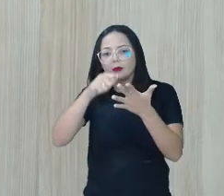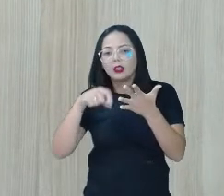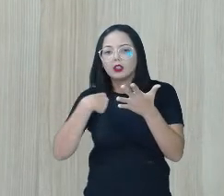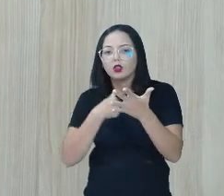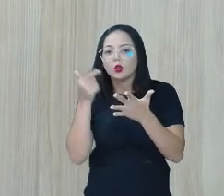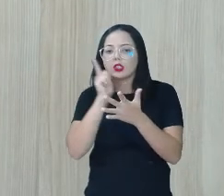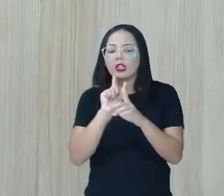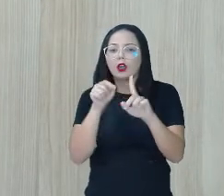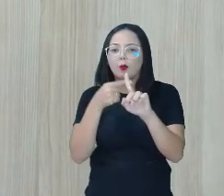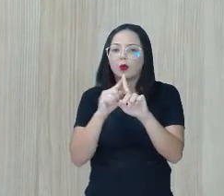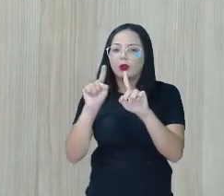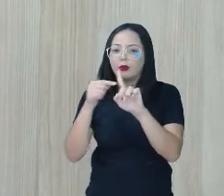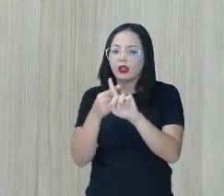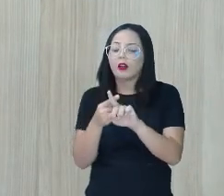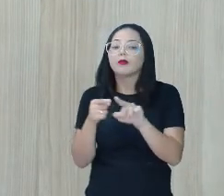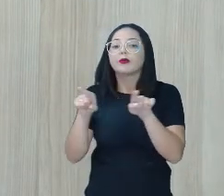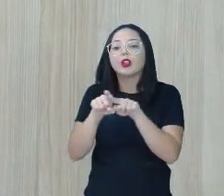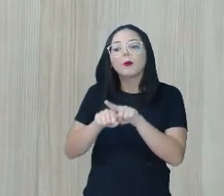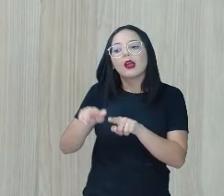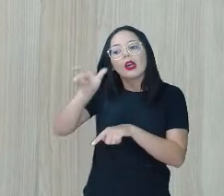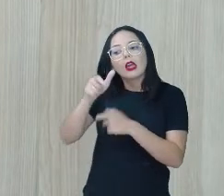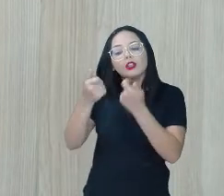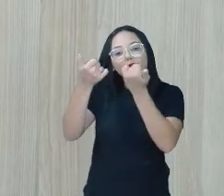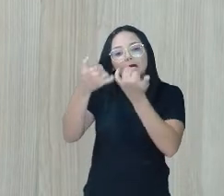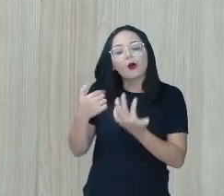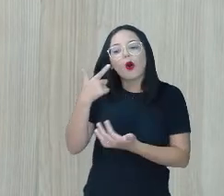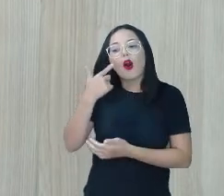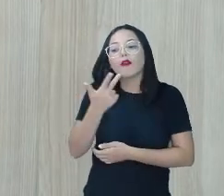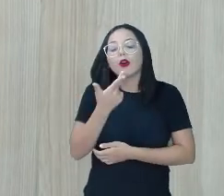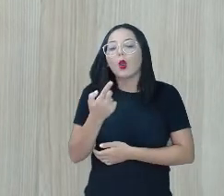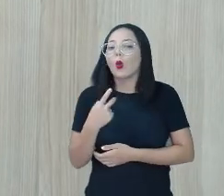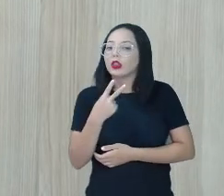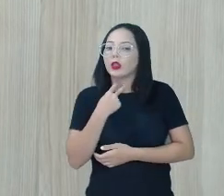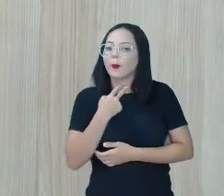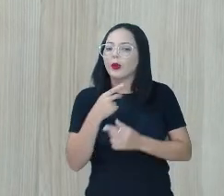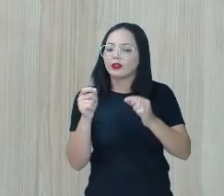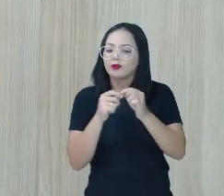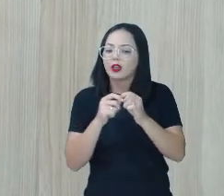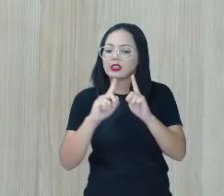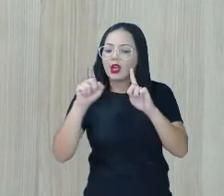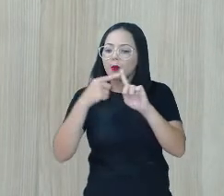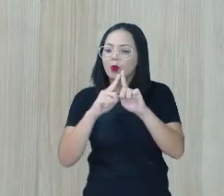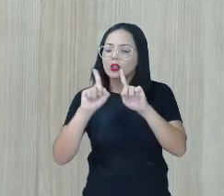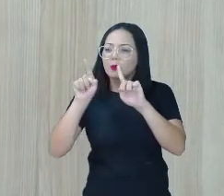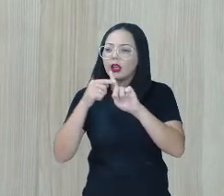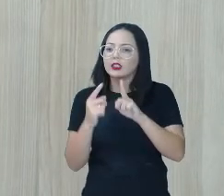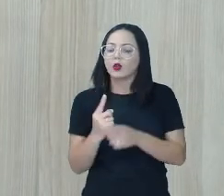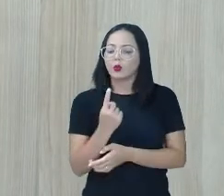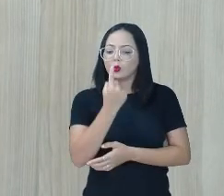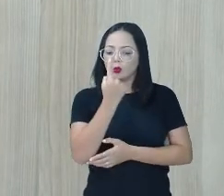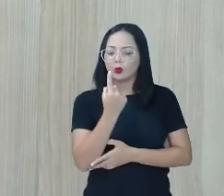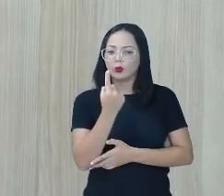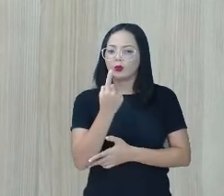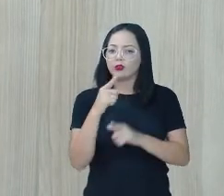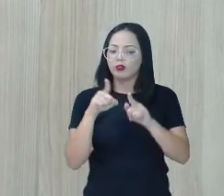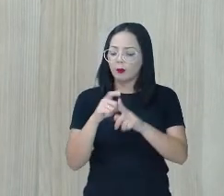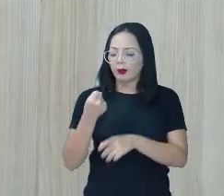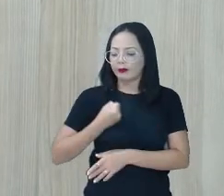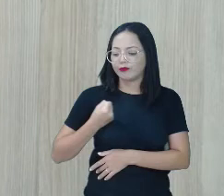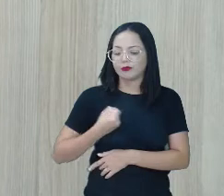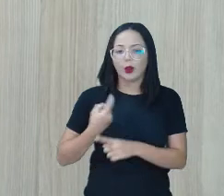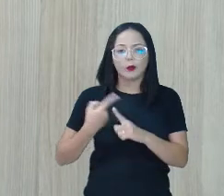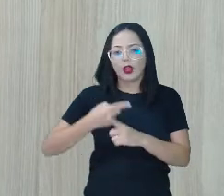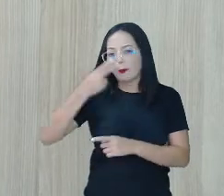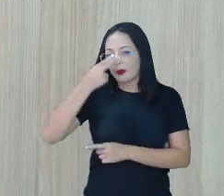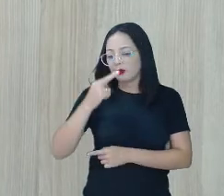multiplicação. O professor Pedro levantou uma ressalva, disse assim, olha, você não pode fazer a multiplicação do 1 com o número, porque vai dar